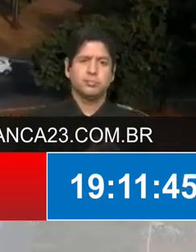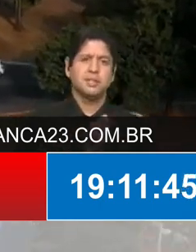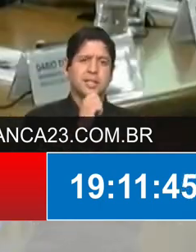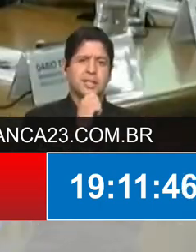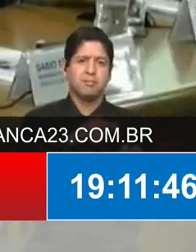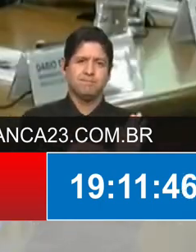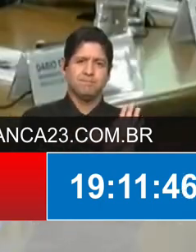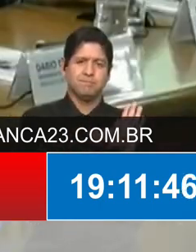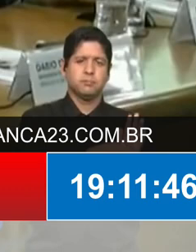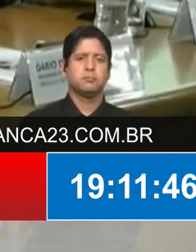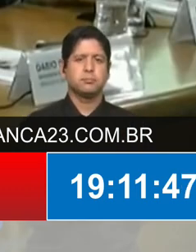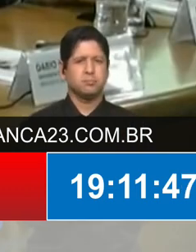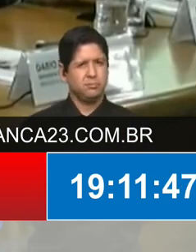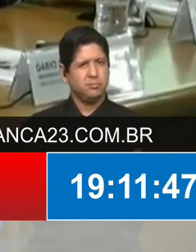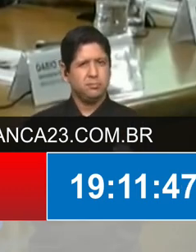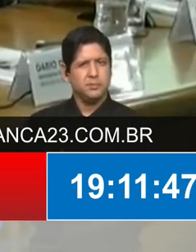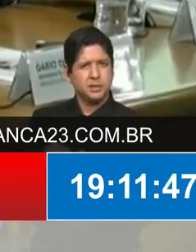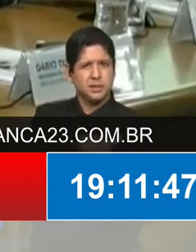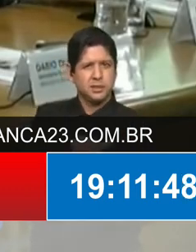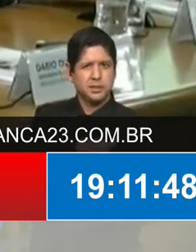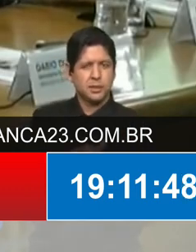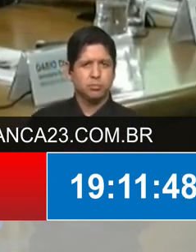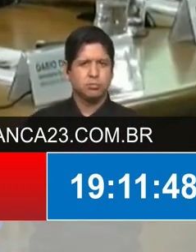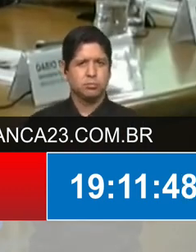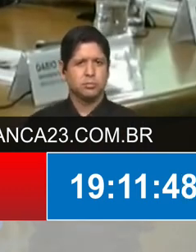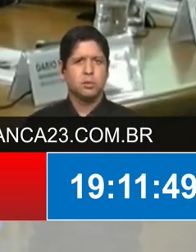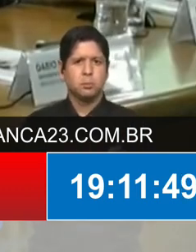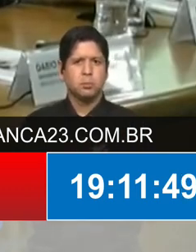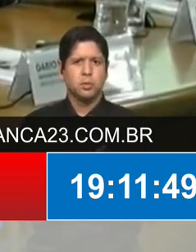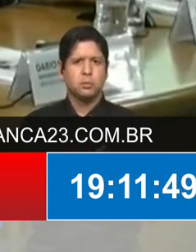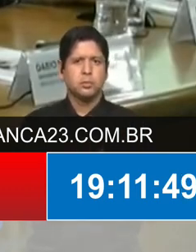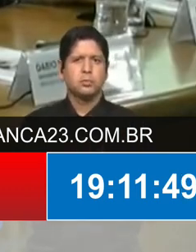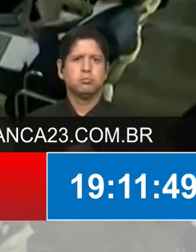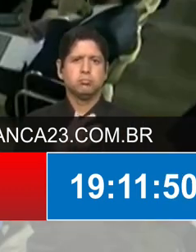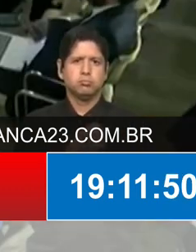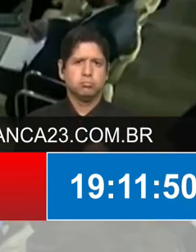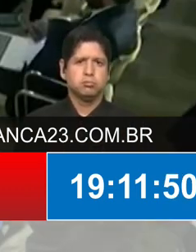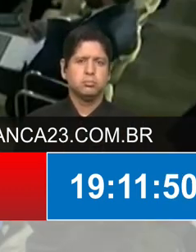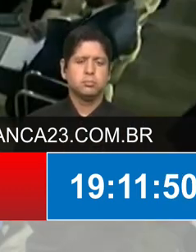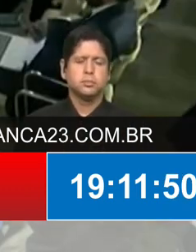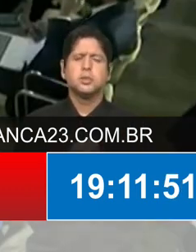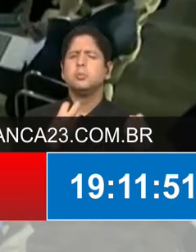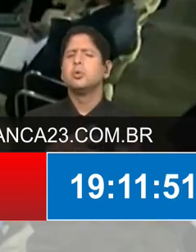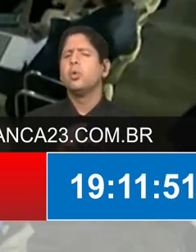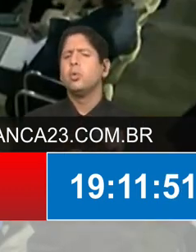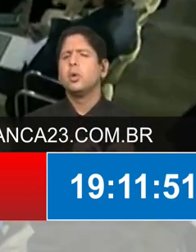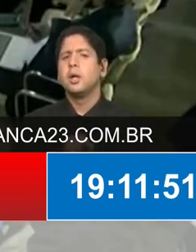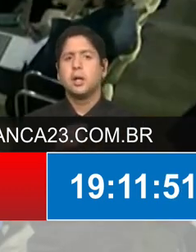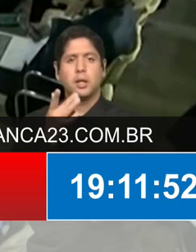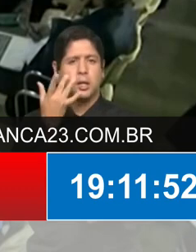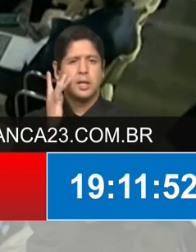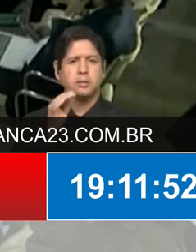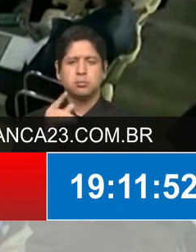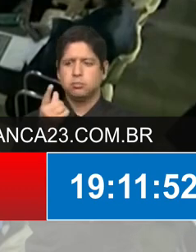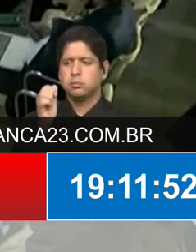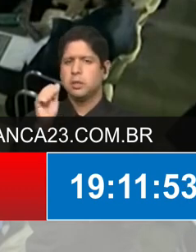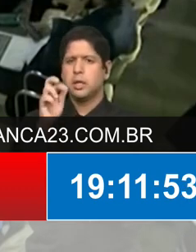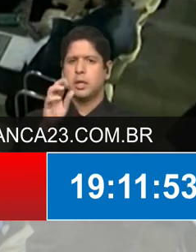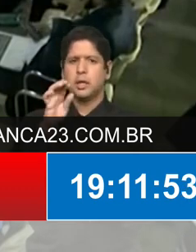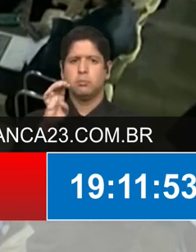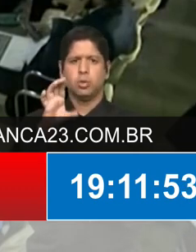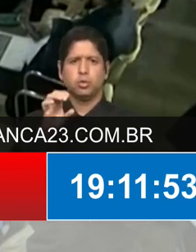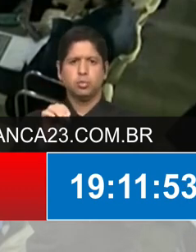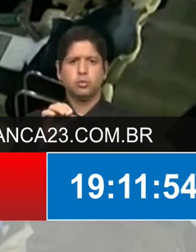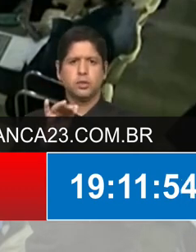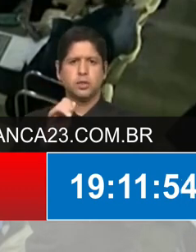vermelho. O secretário-executivo do Ministério da Fazenda, Dário Durigan, explicou que considera que o arcabouço fiscal vai ser um